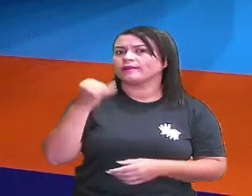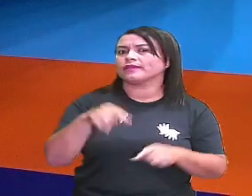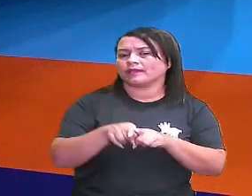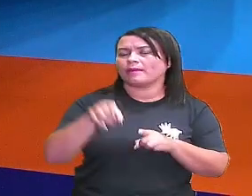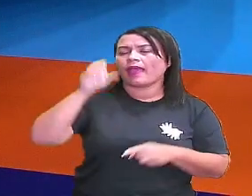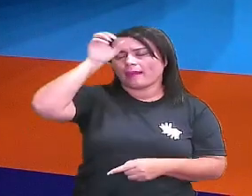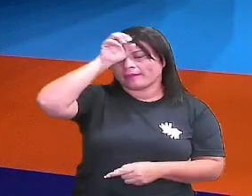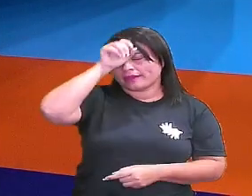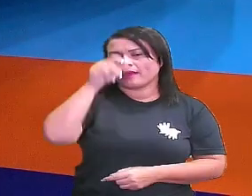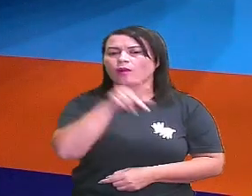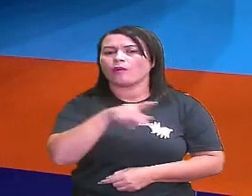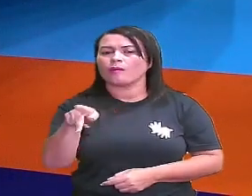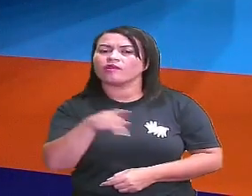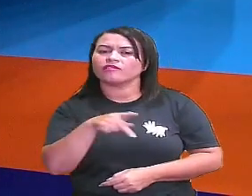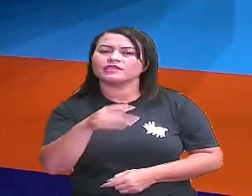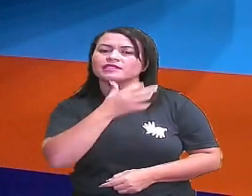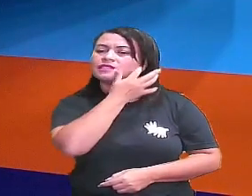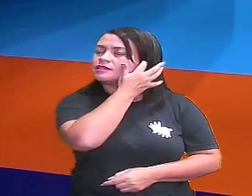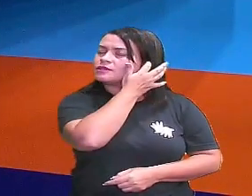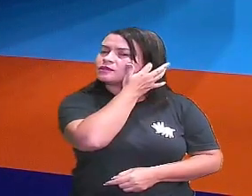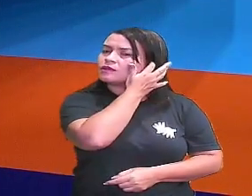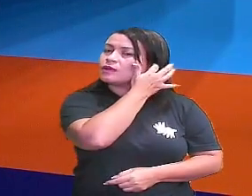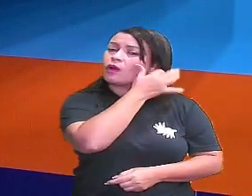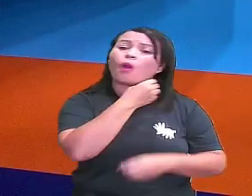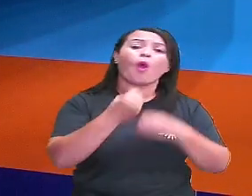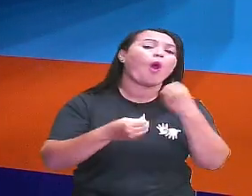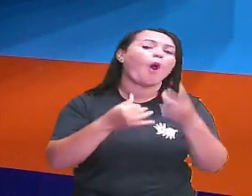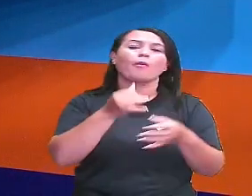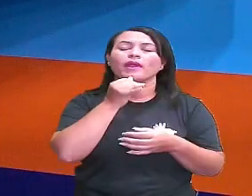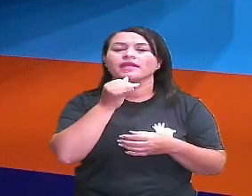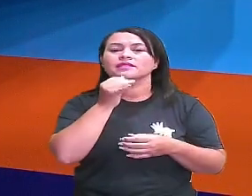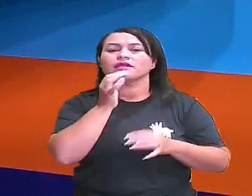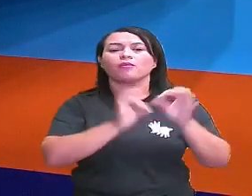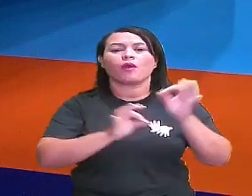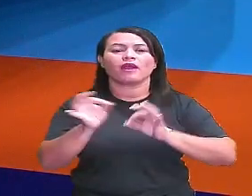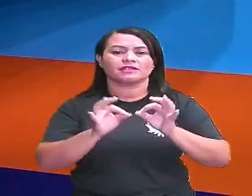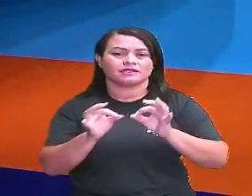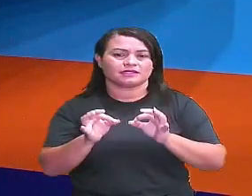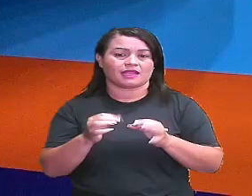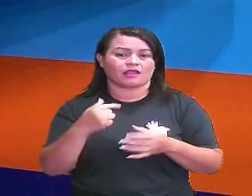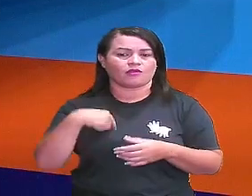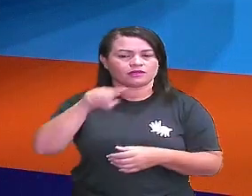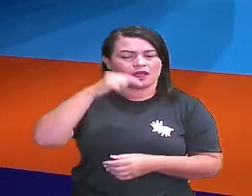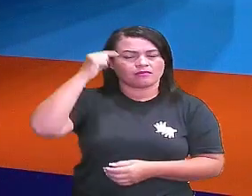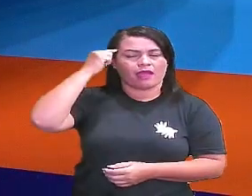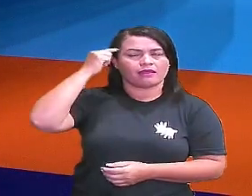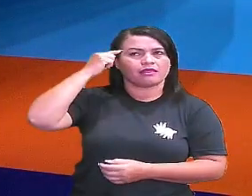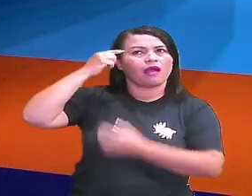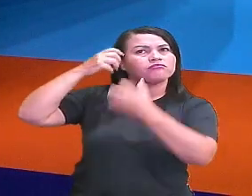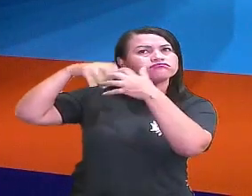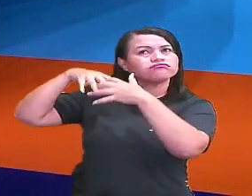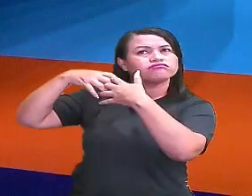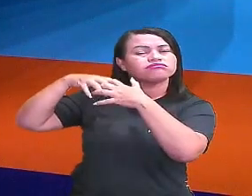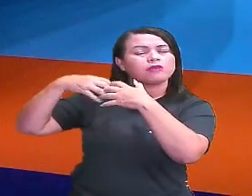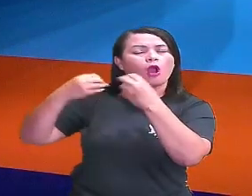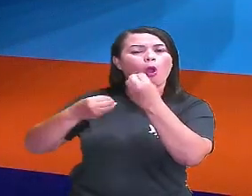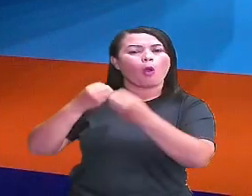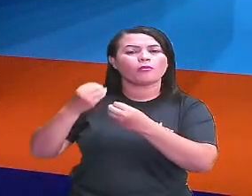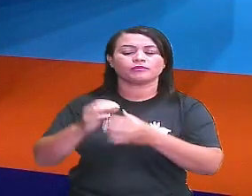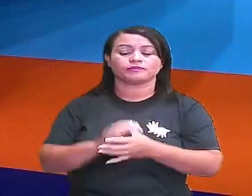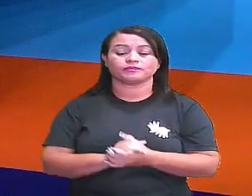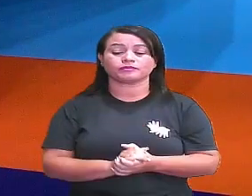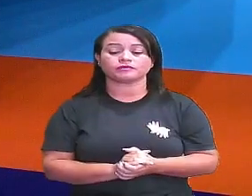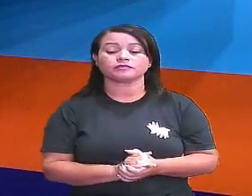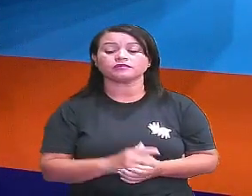também com o professor como armar essa continha. Eu gosto muito de trazer cálculo mental, então comigo vocês vão calcular mentalmente. Beleza?